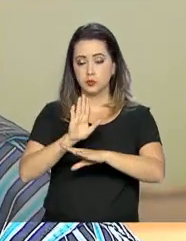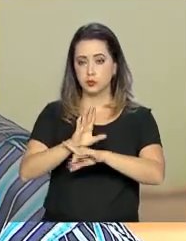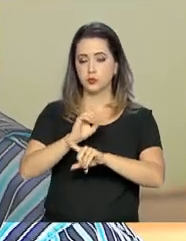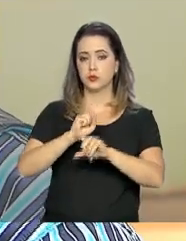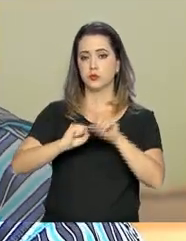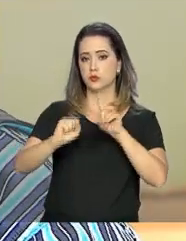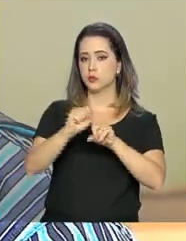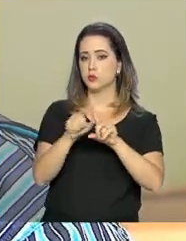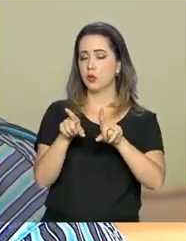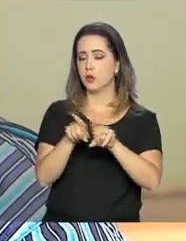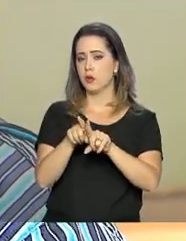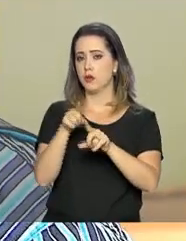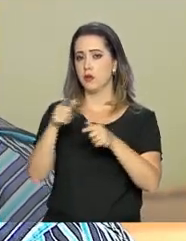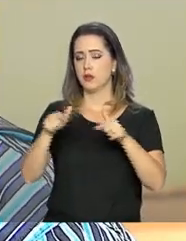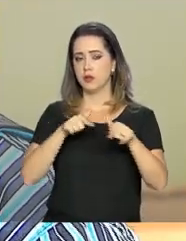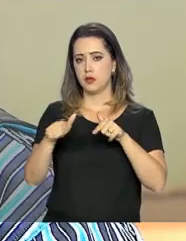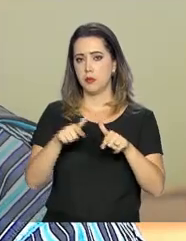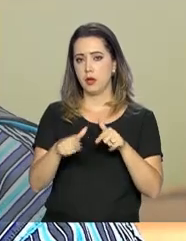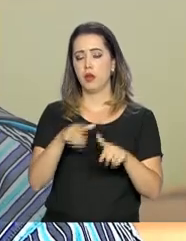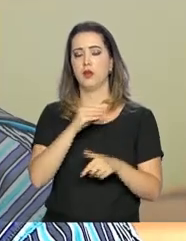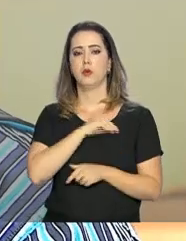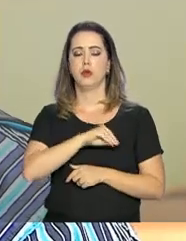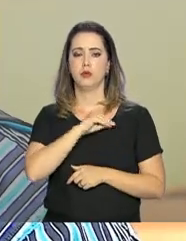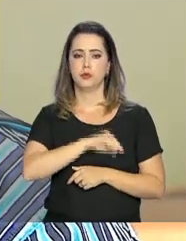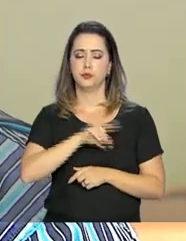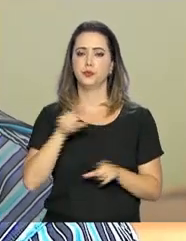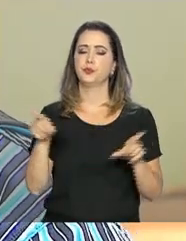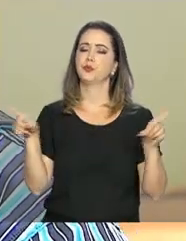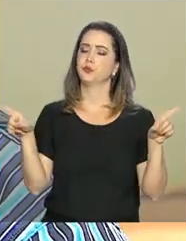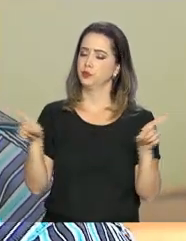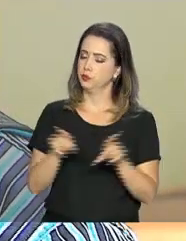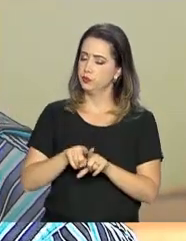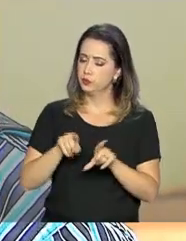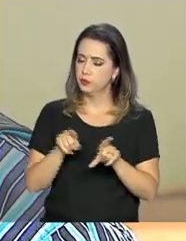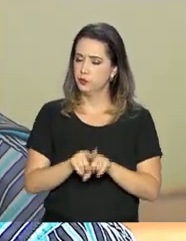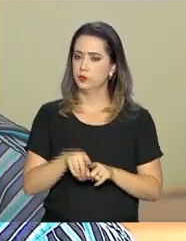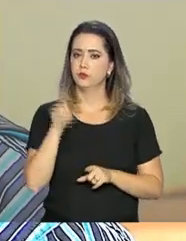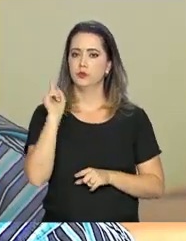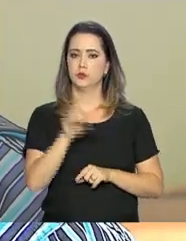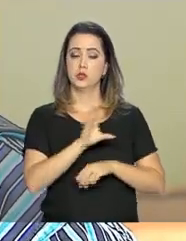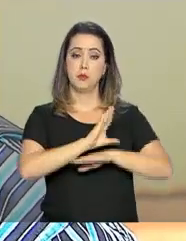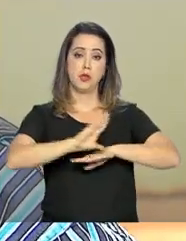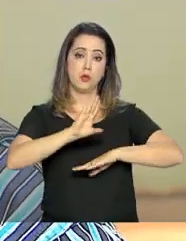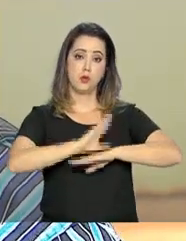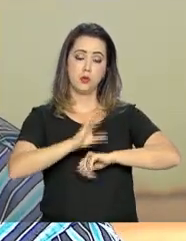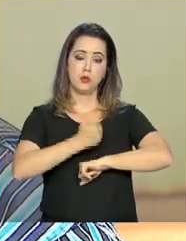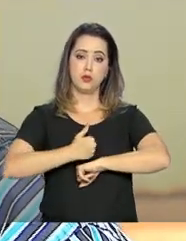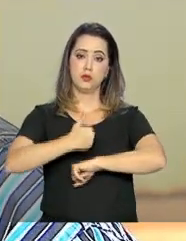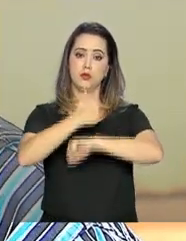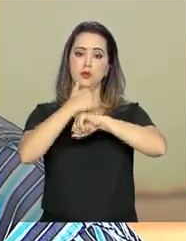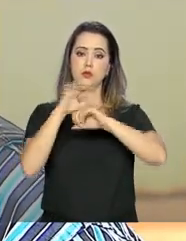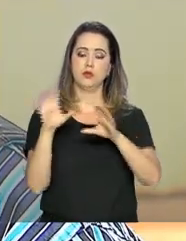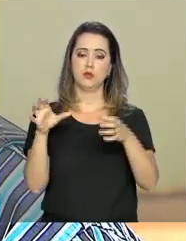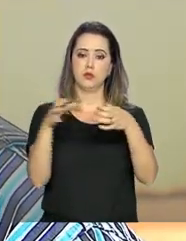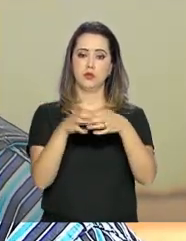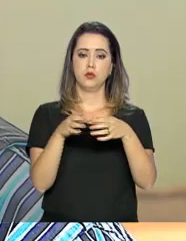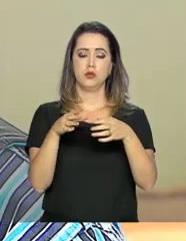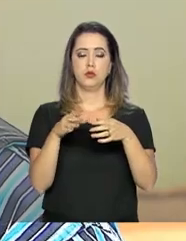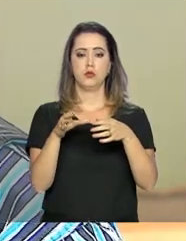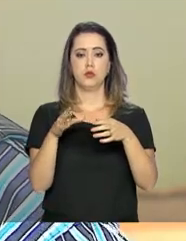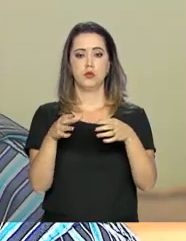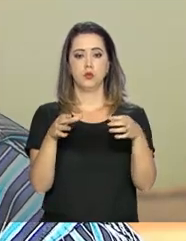de emprego e renda e também em cursos profissionalizantes com organizações parceiras